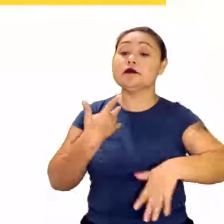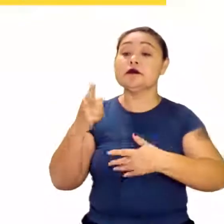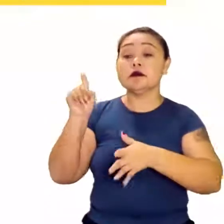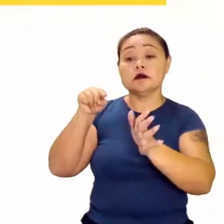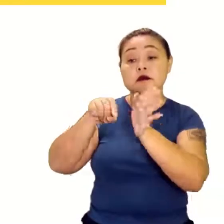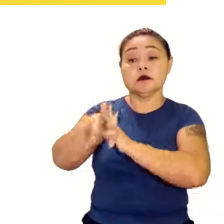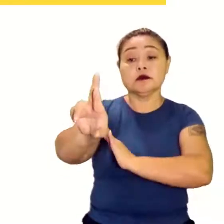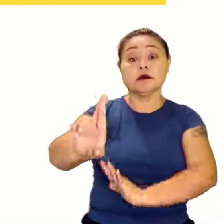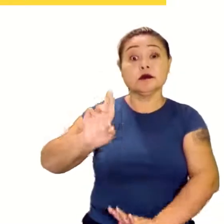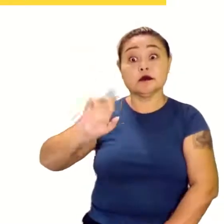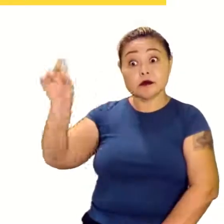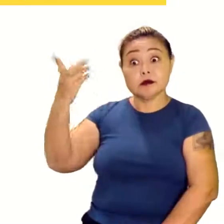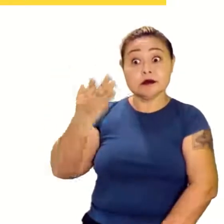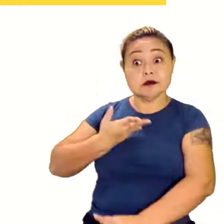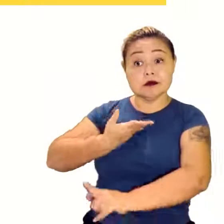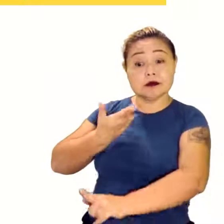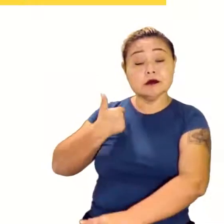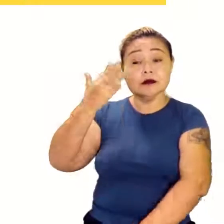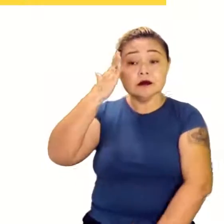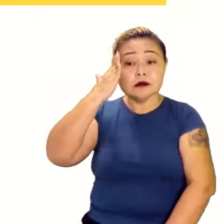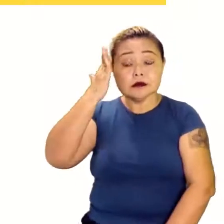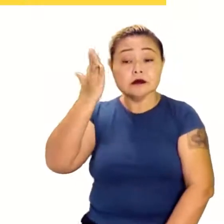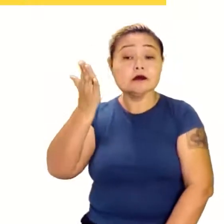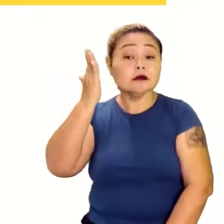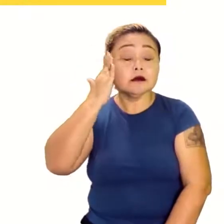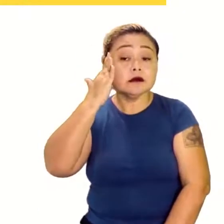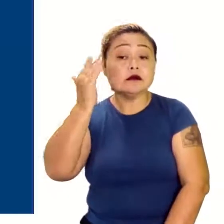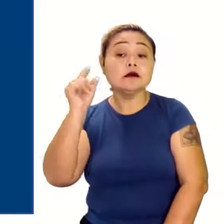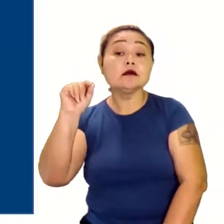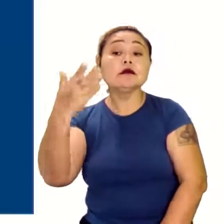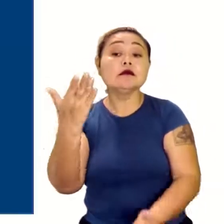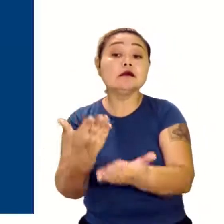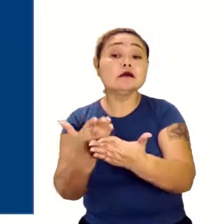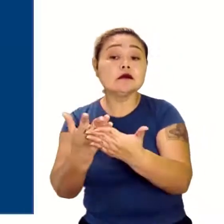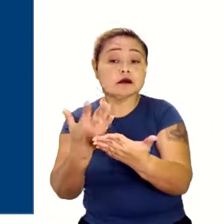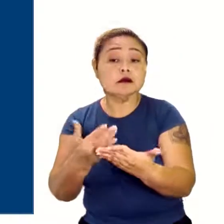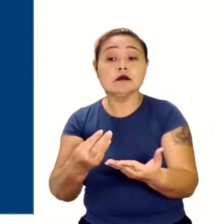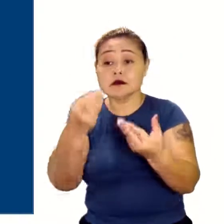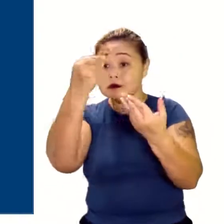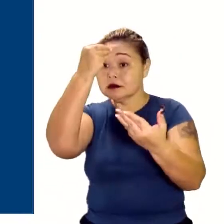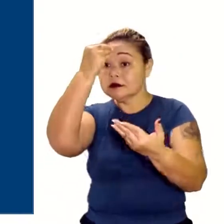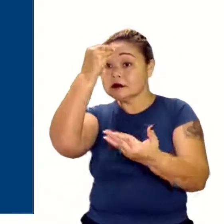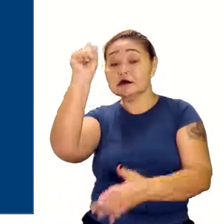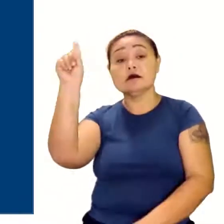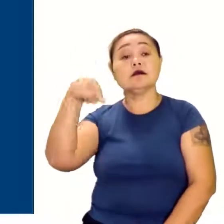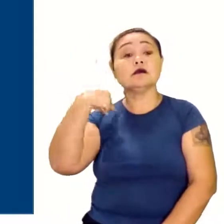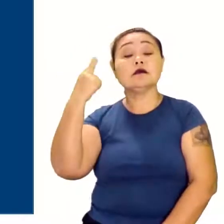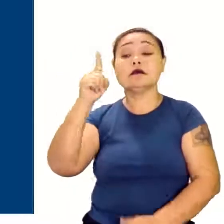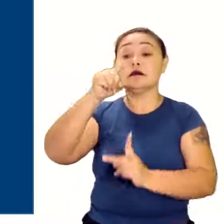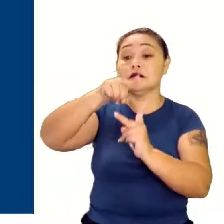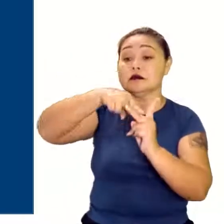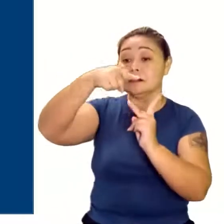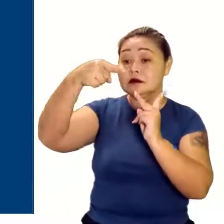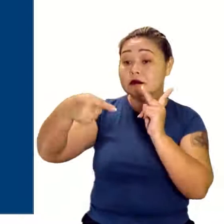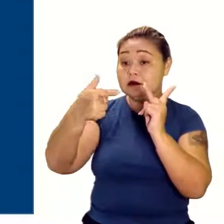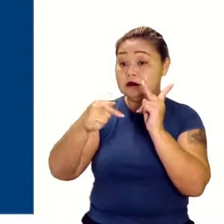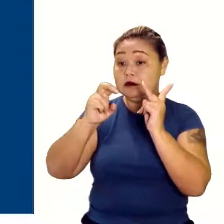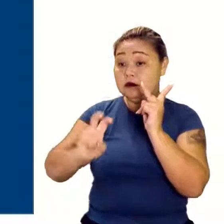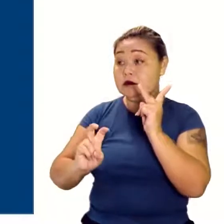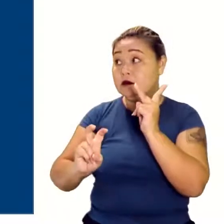o nosso amiguinho sempre querendo saber se você aprendeu os assuntos estudados, né? A raiz quadrada